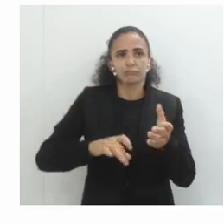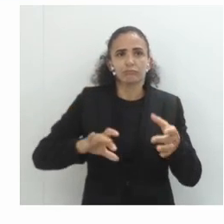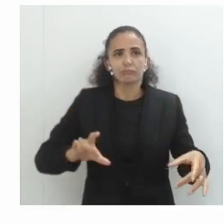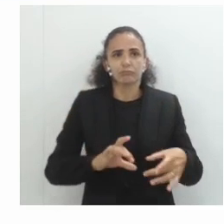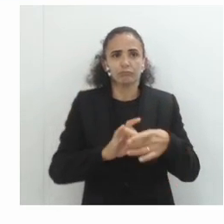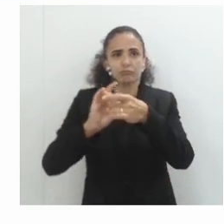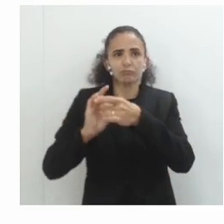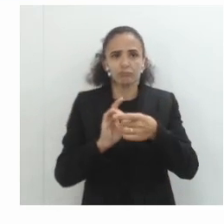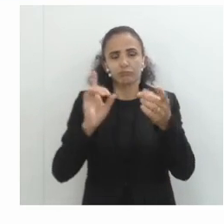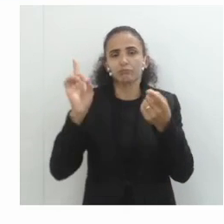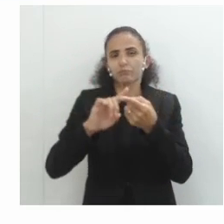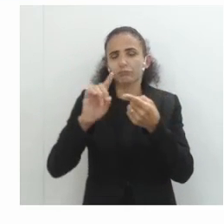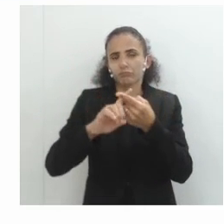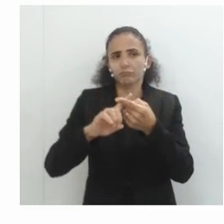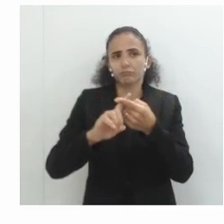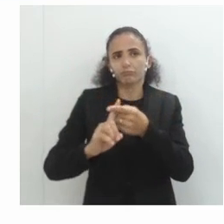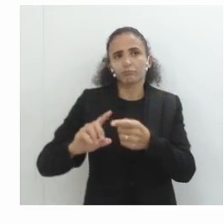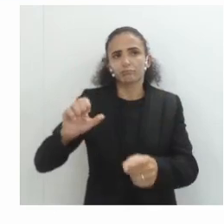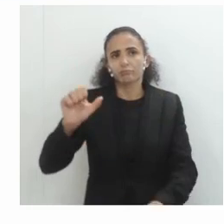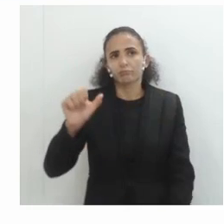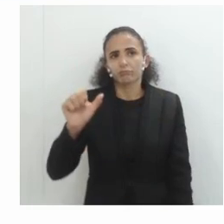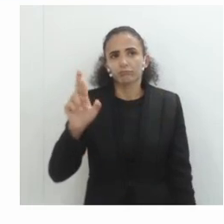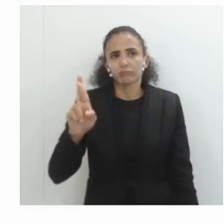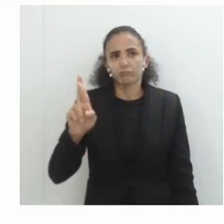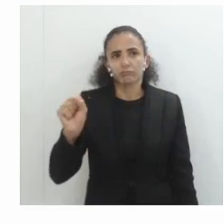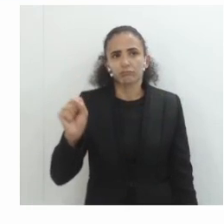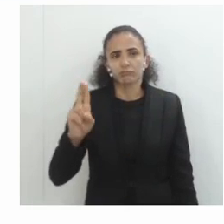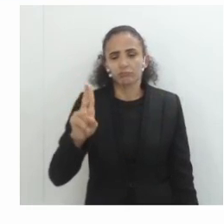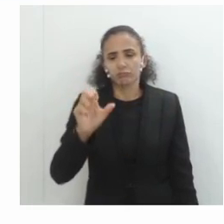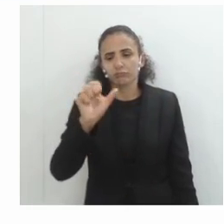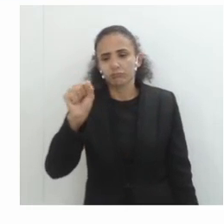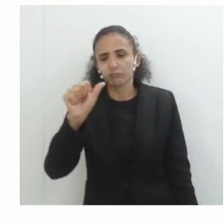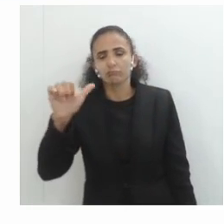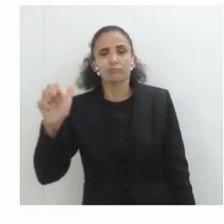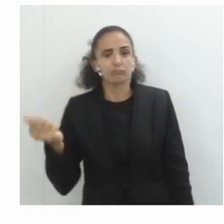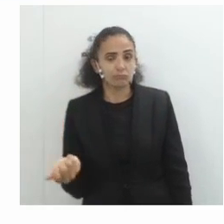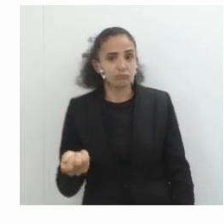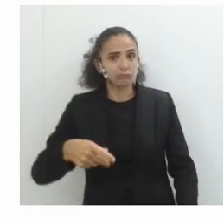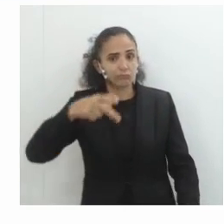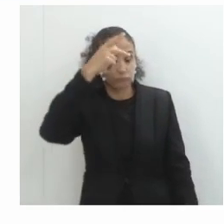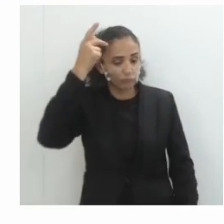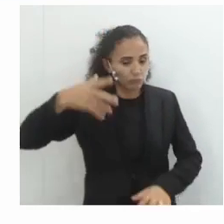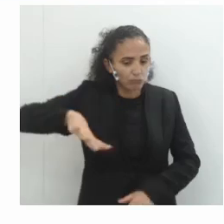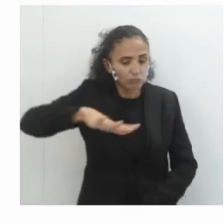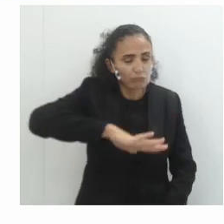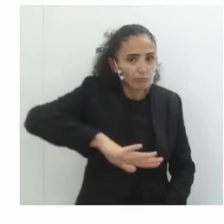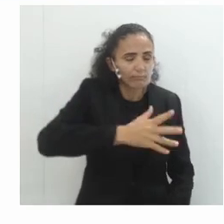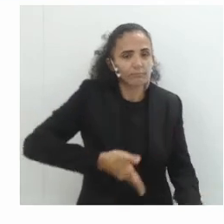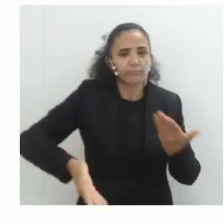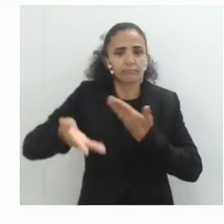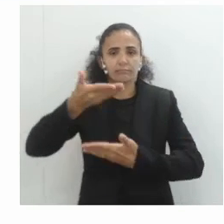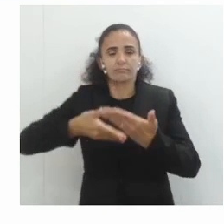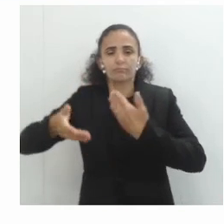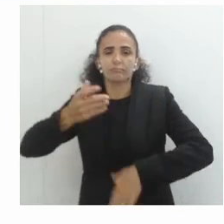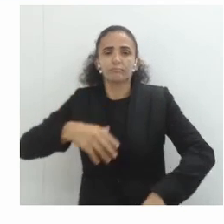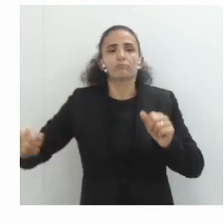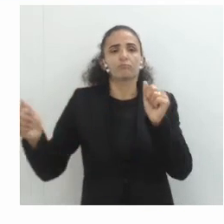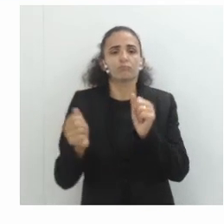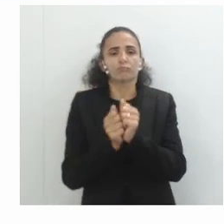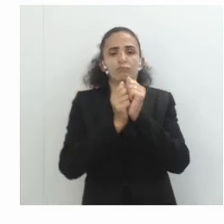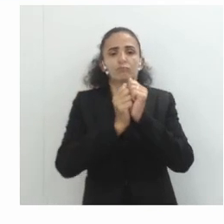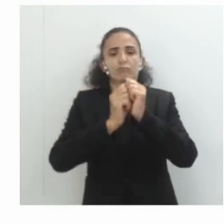uma relação, de uma sua independência, a população queria a proximidade, as relações de proximidade com a União